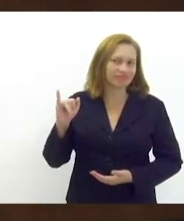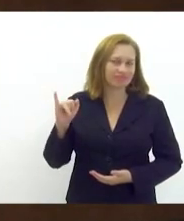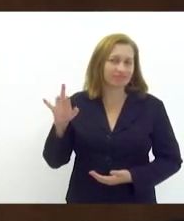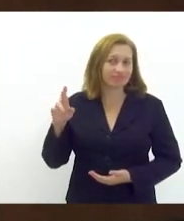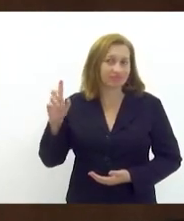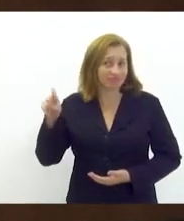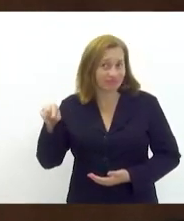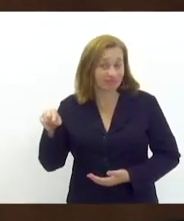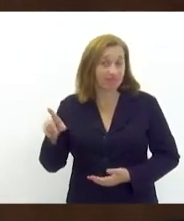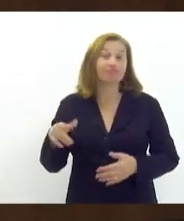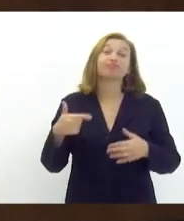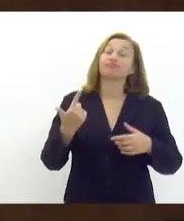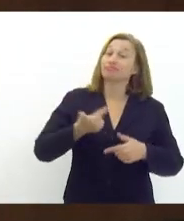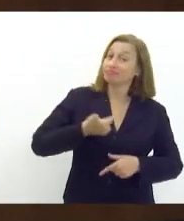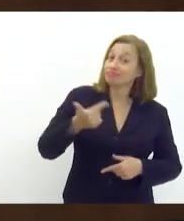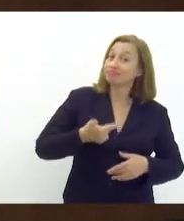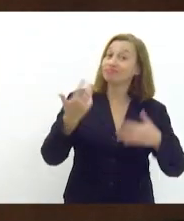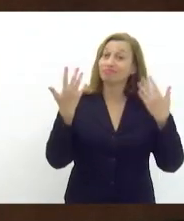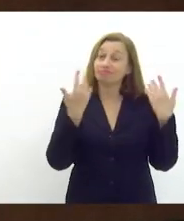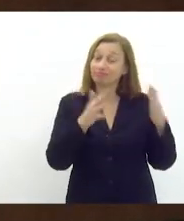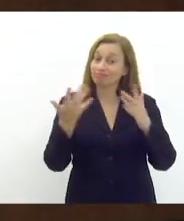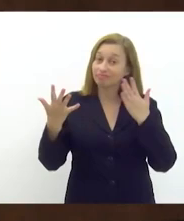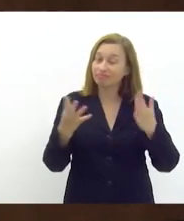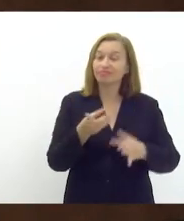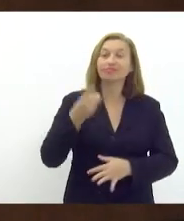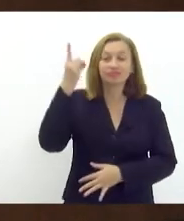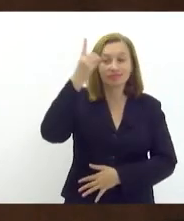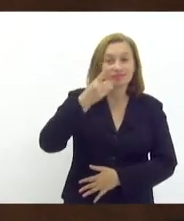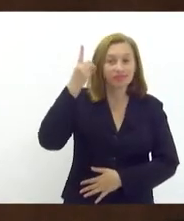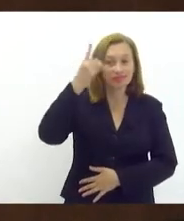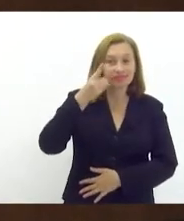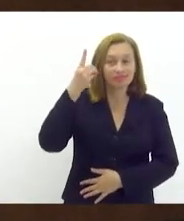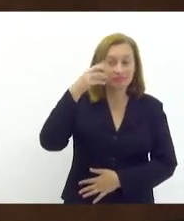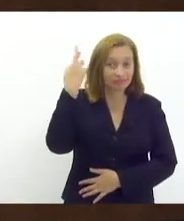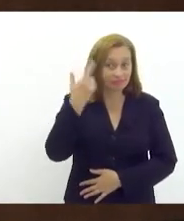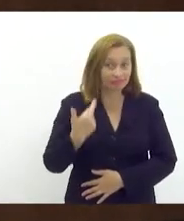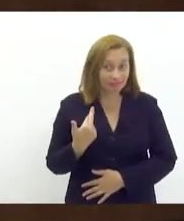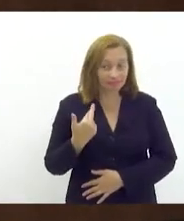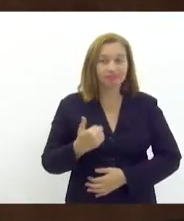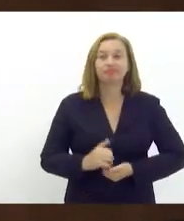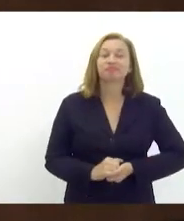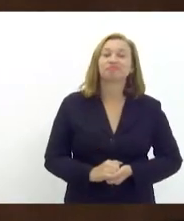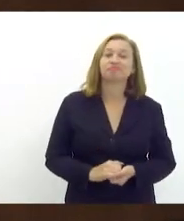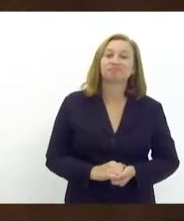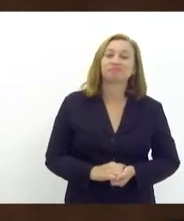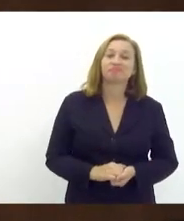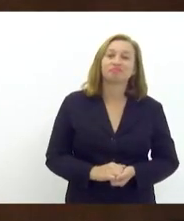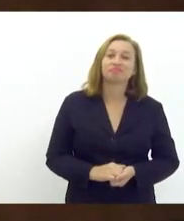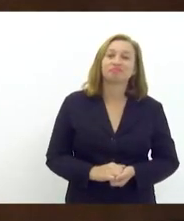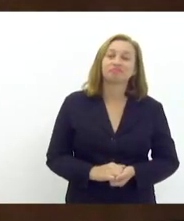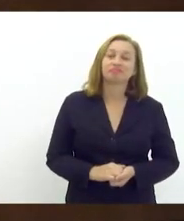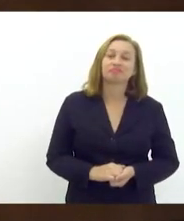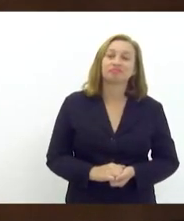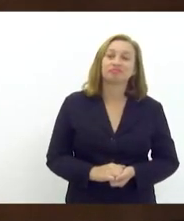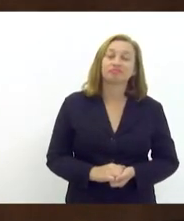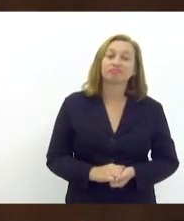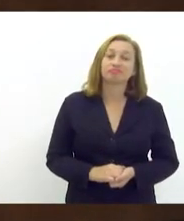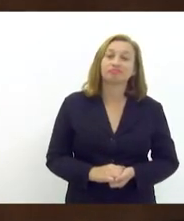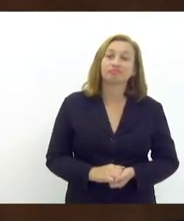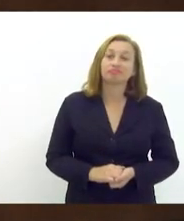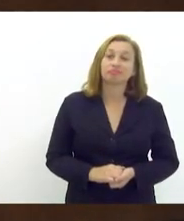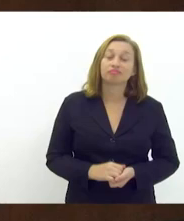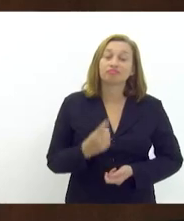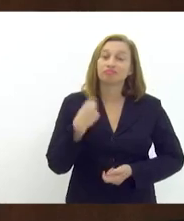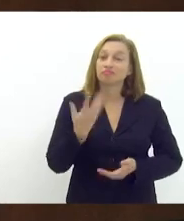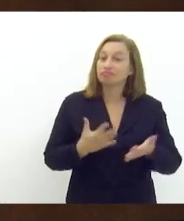segundo parabenizar a deputada Renata Souza porque o que acabamos